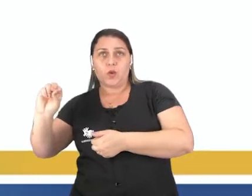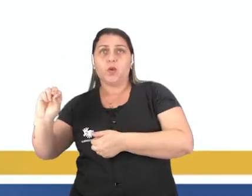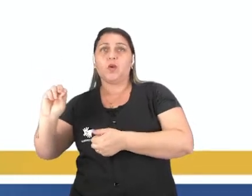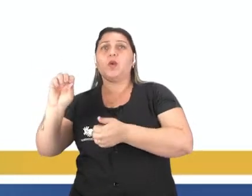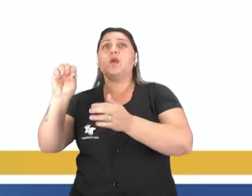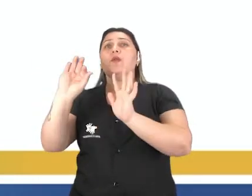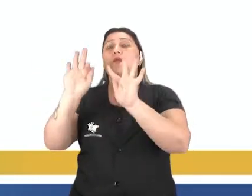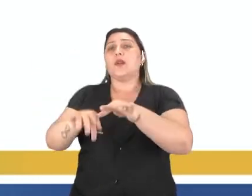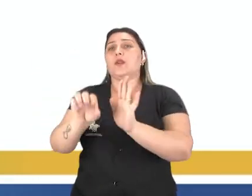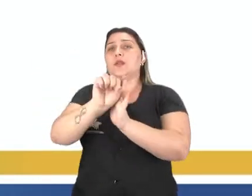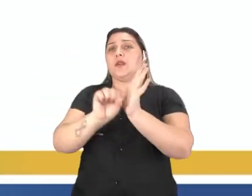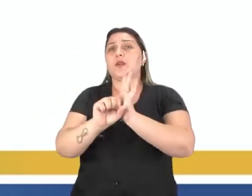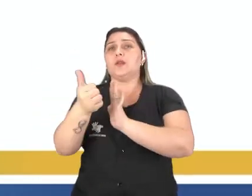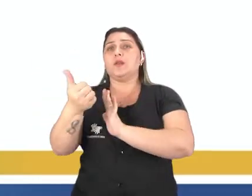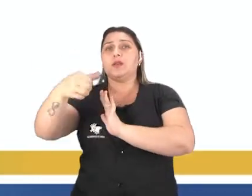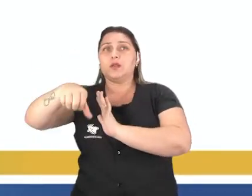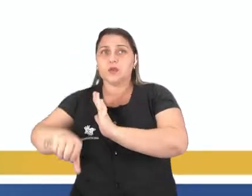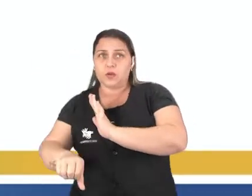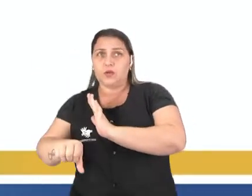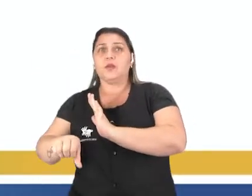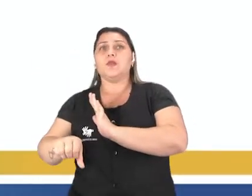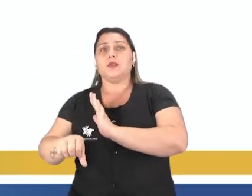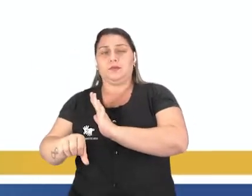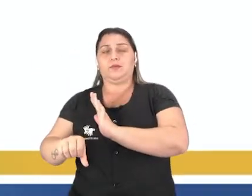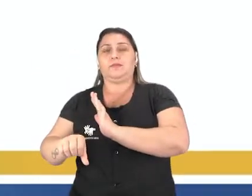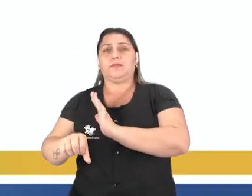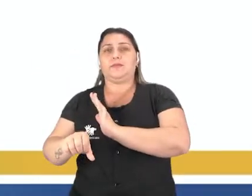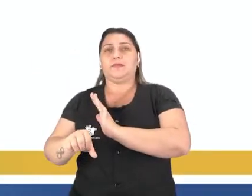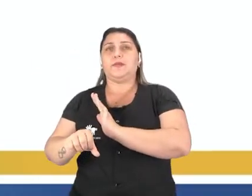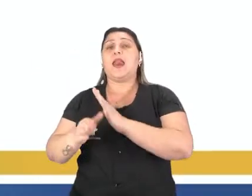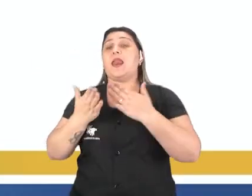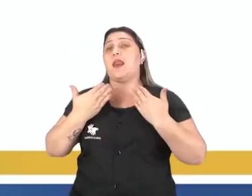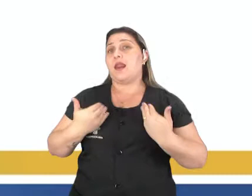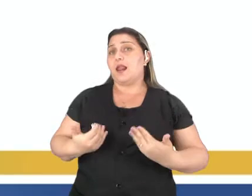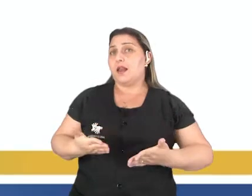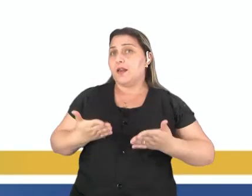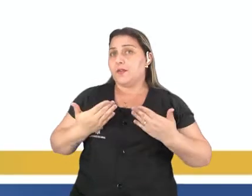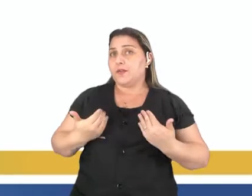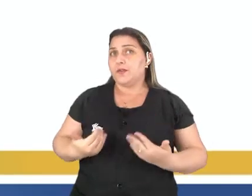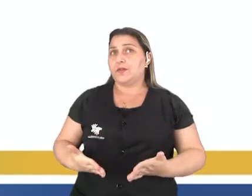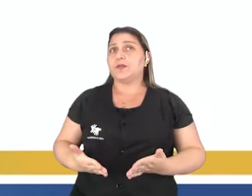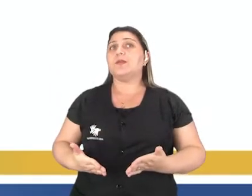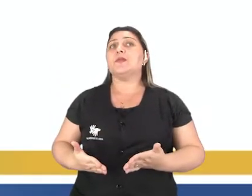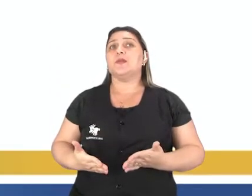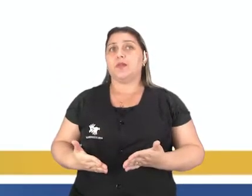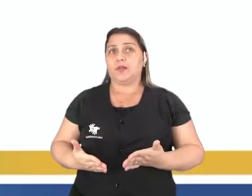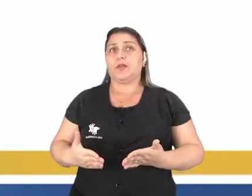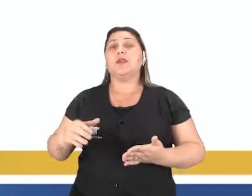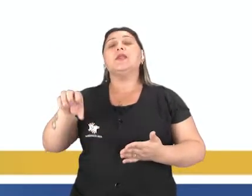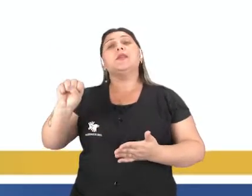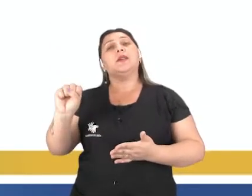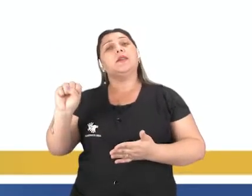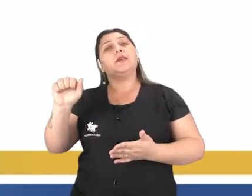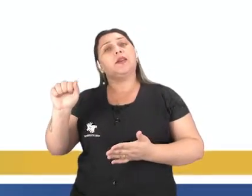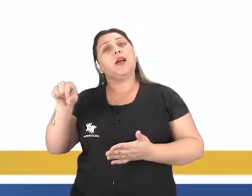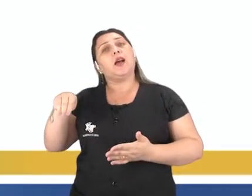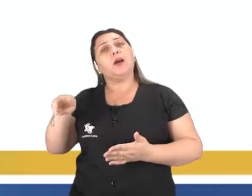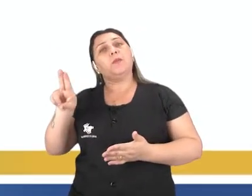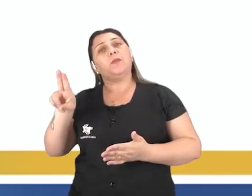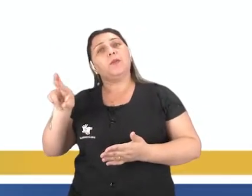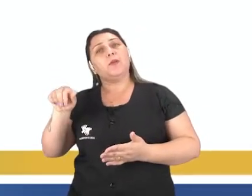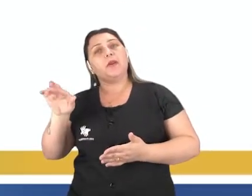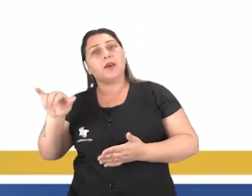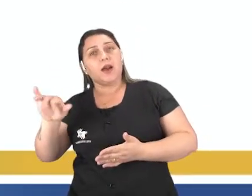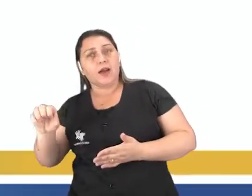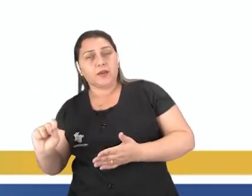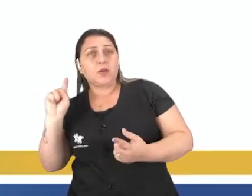diversos estilos de jiu-jitsu, né? Arte suave, a arte marcial dos nobres e dos samurais. Seus objetivos